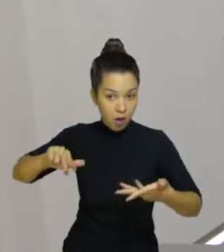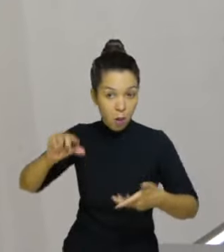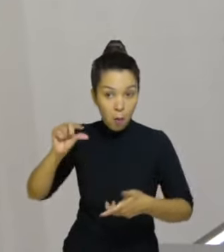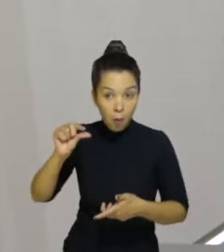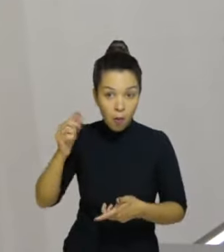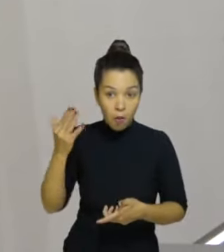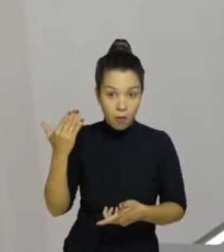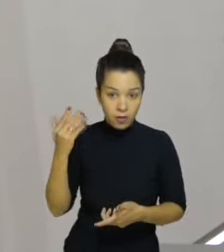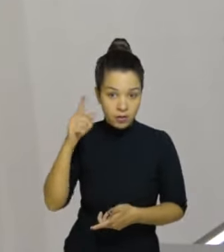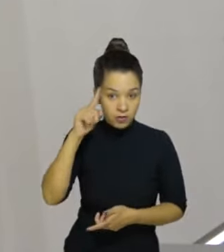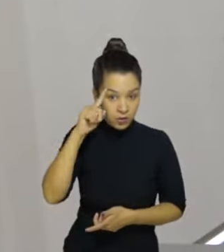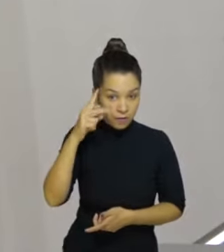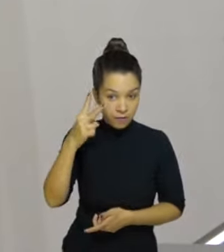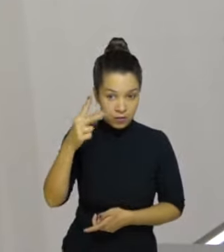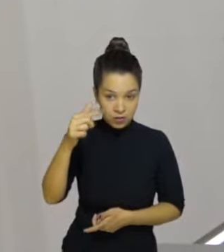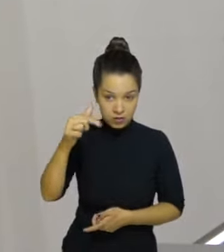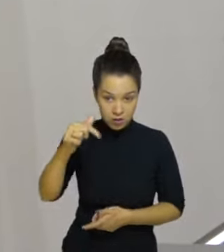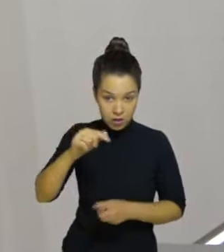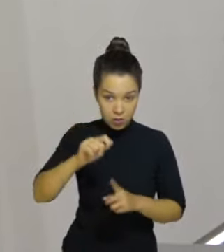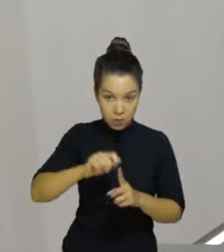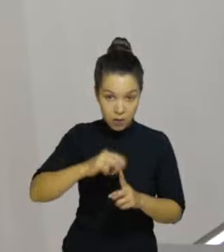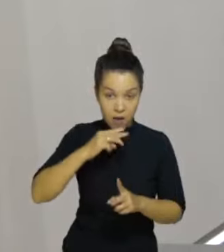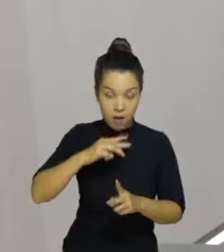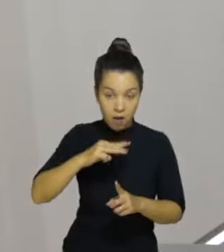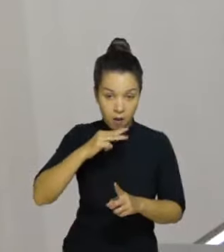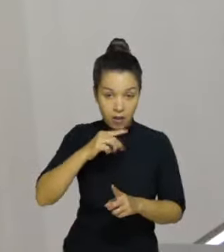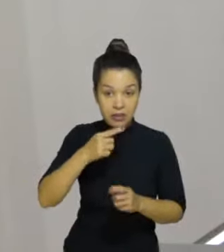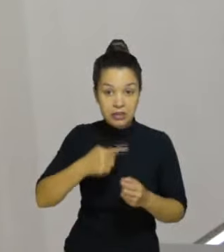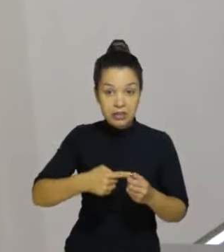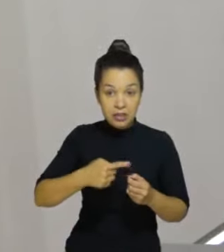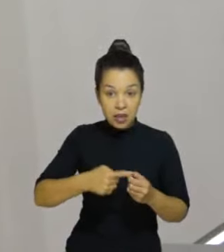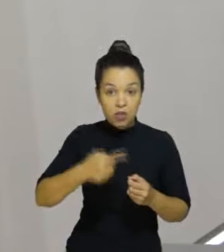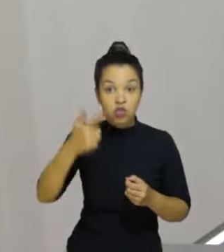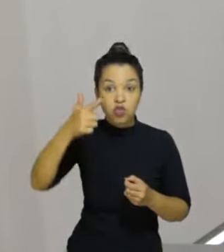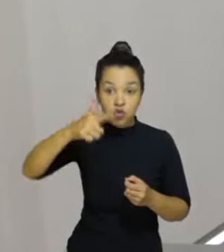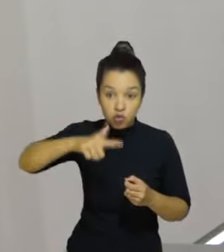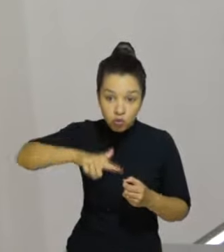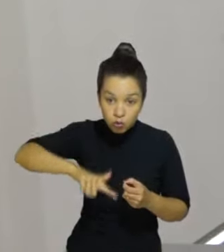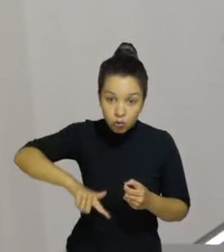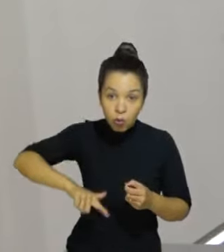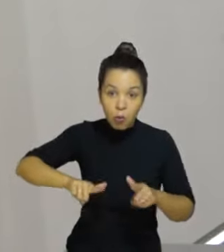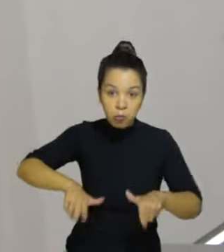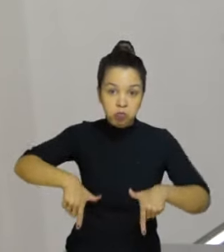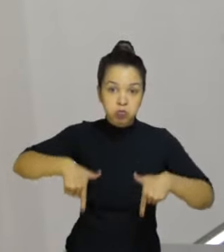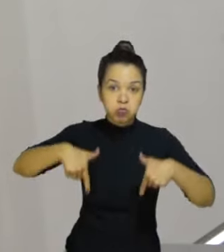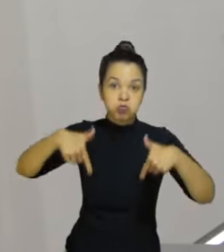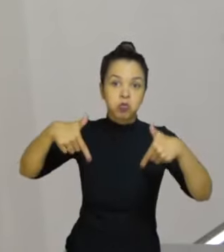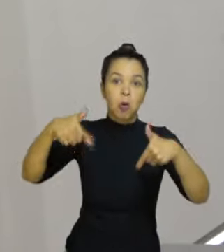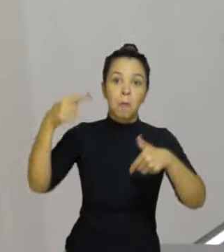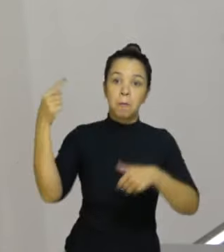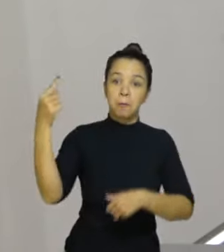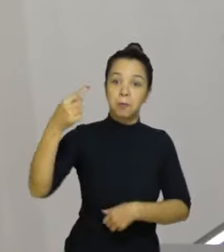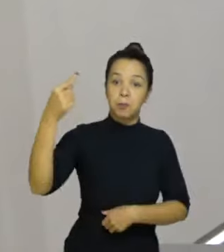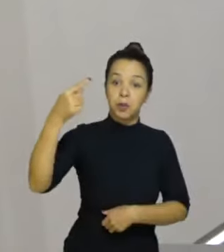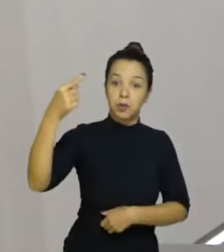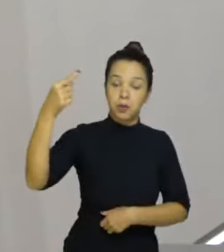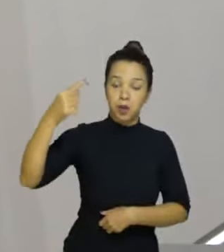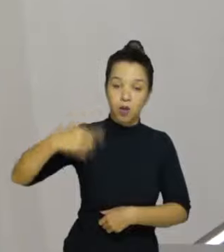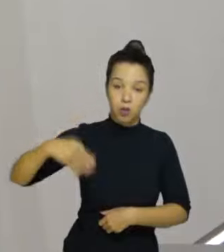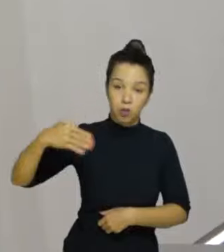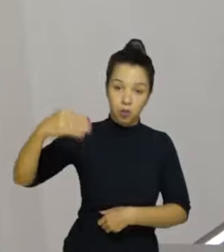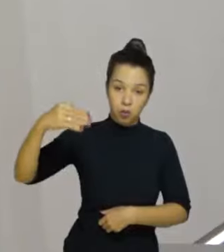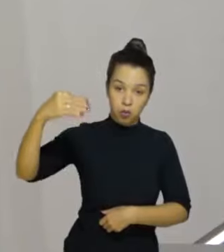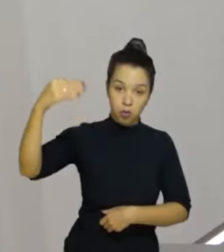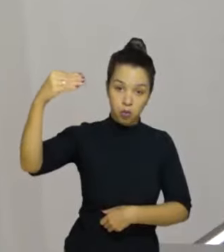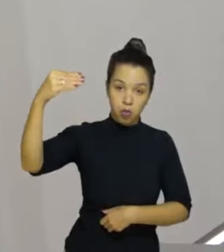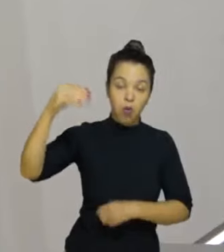de março, quando Sobral, mais uma vez, ficou em primeiro lugar no Índice de Oportunidades da Educação